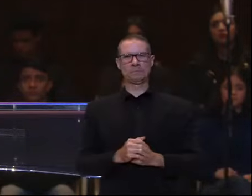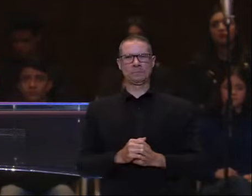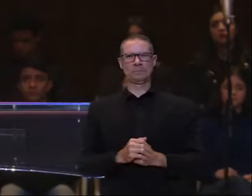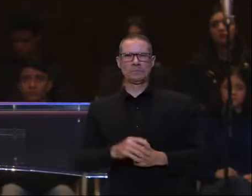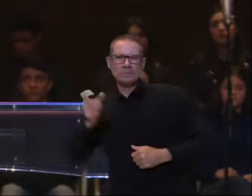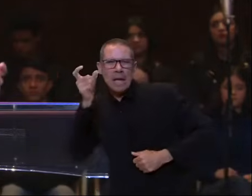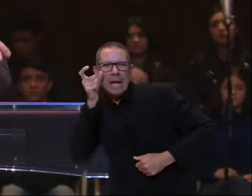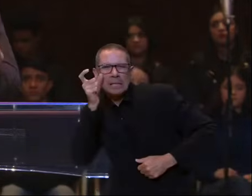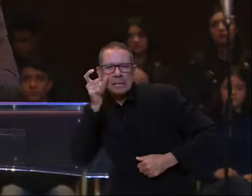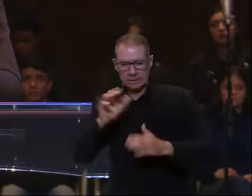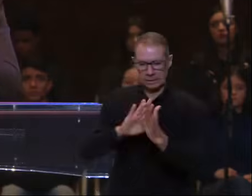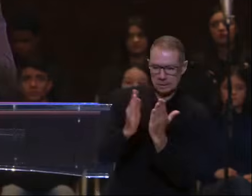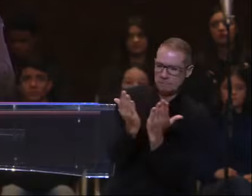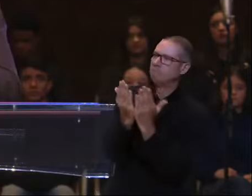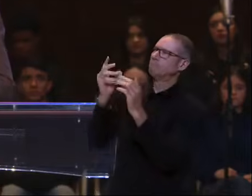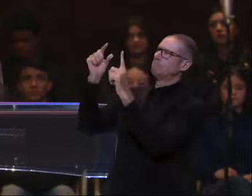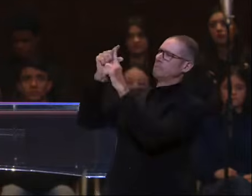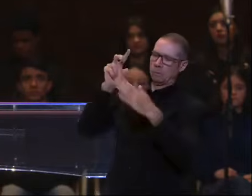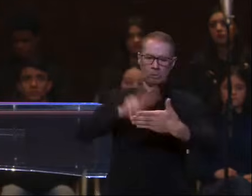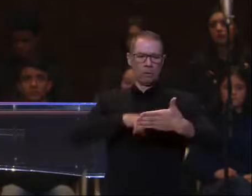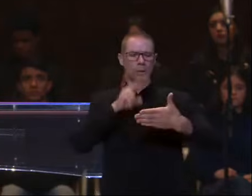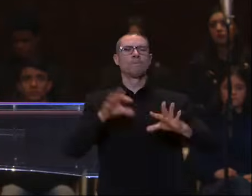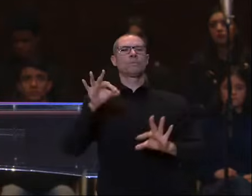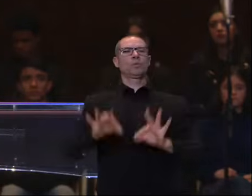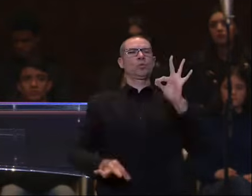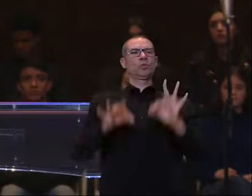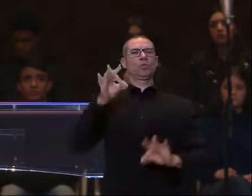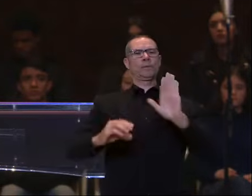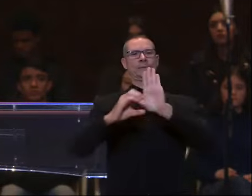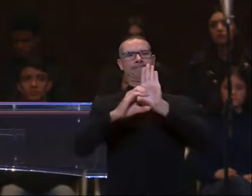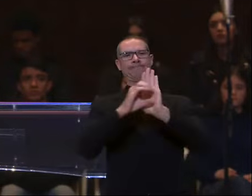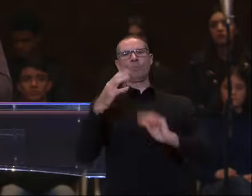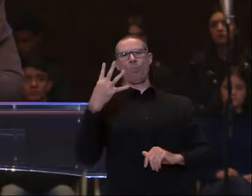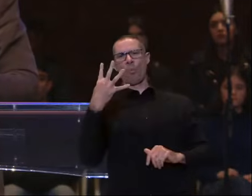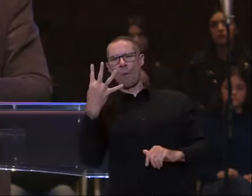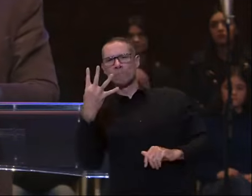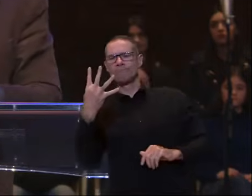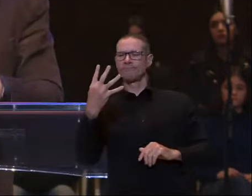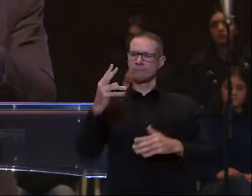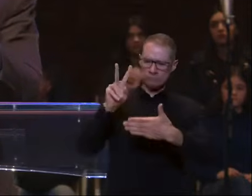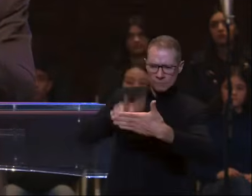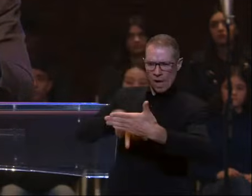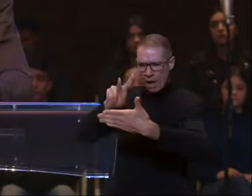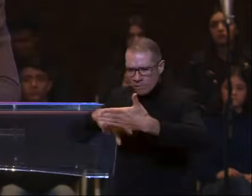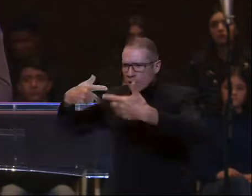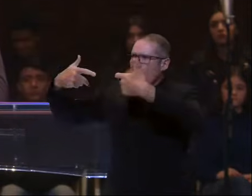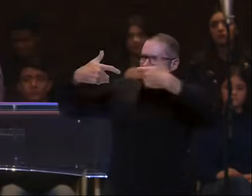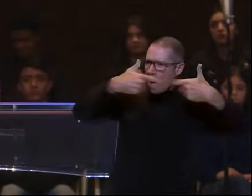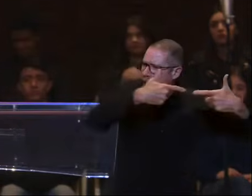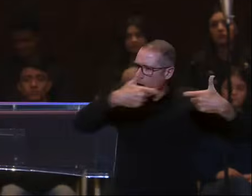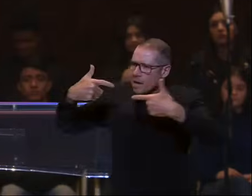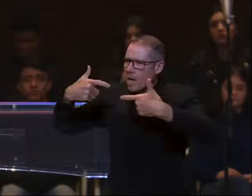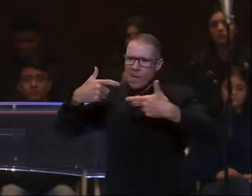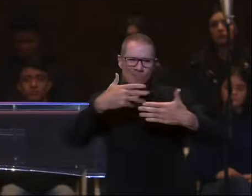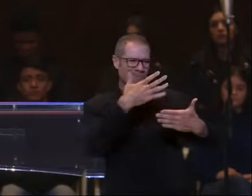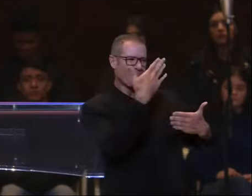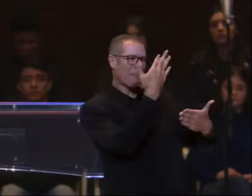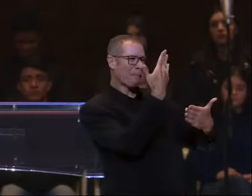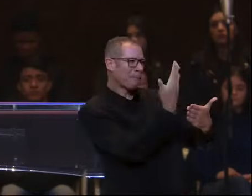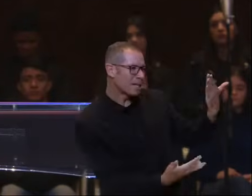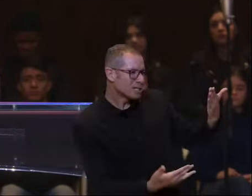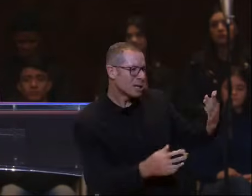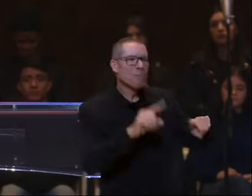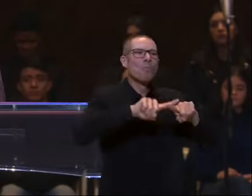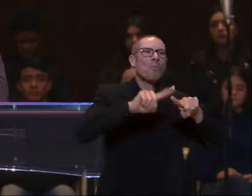é interessante na Bíblia, se você ler Juízes no capítulo 4, você vai ver uma guerra que foi perdida porque eles